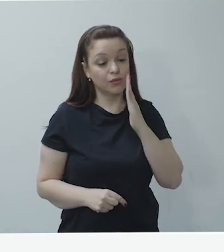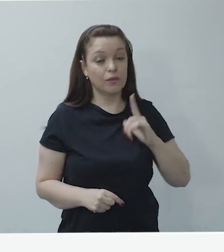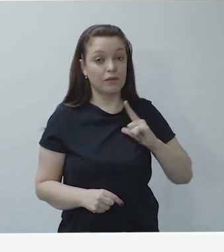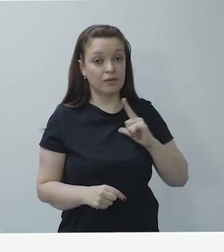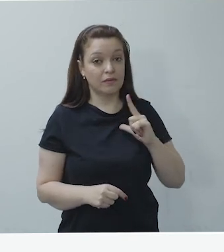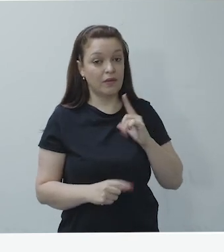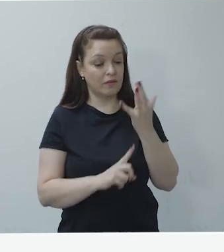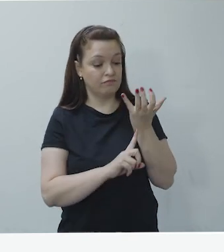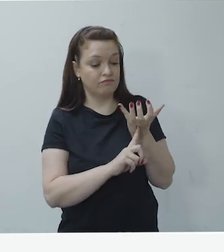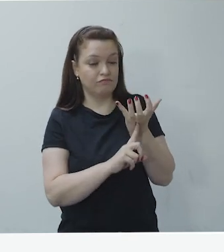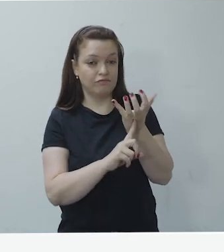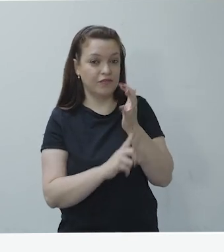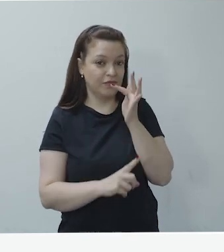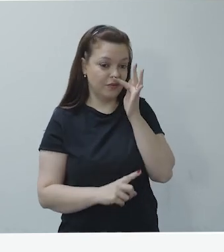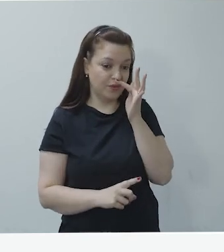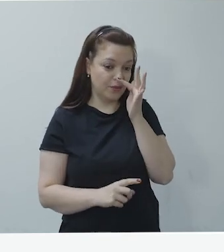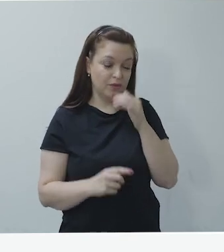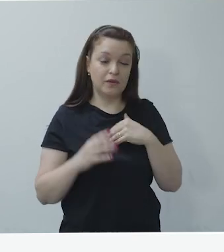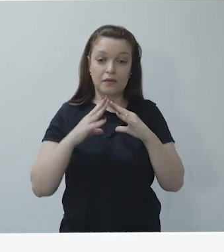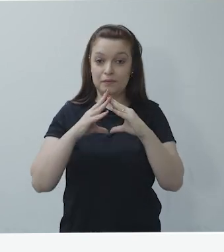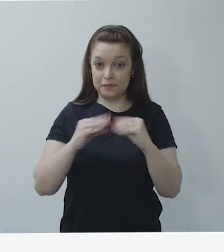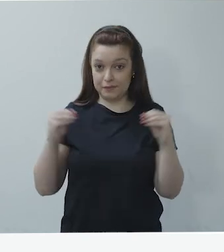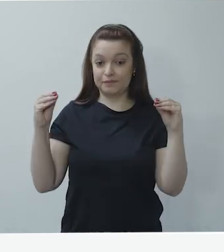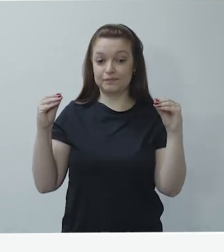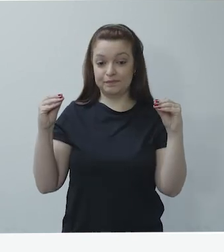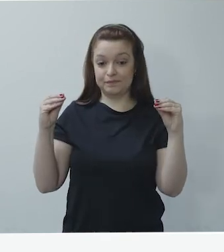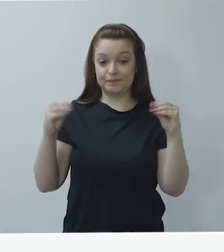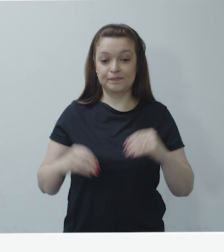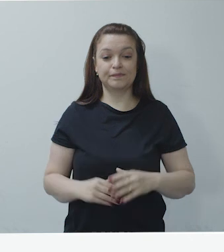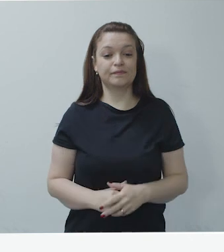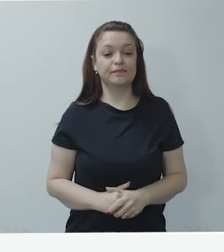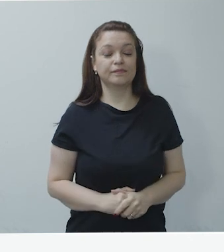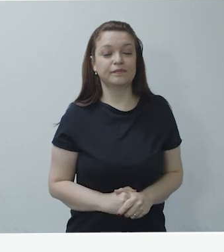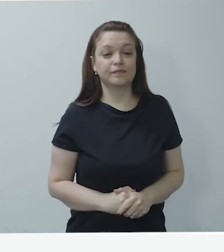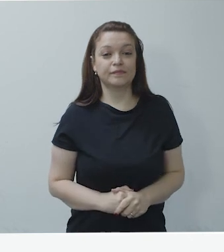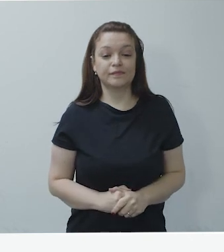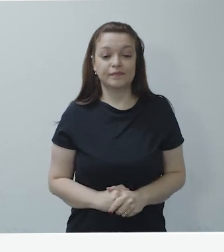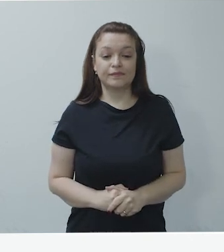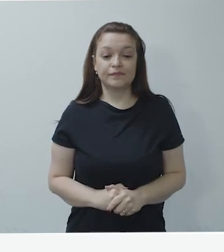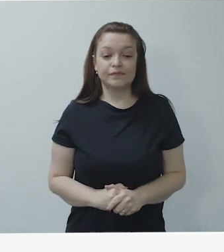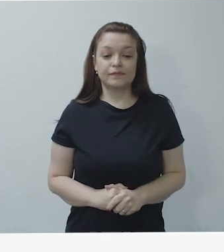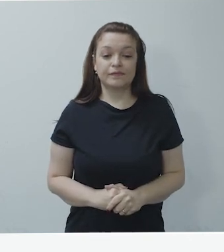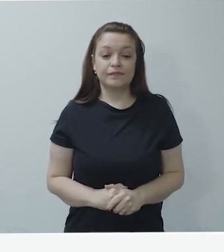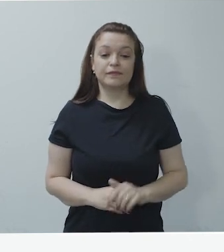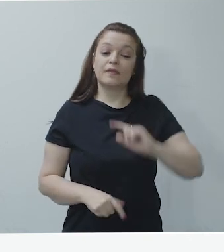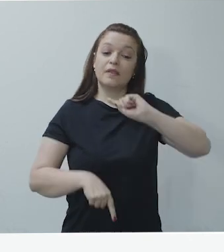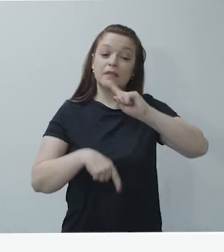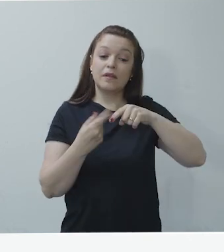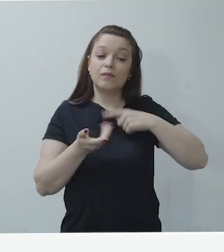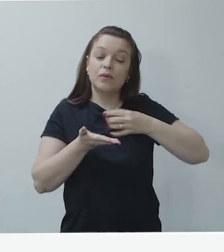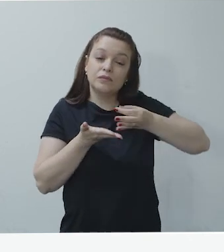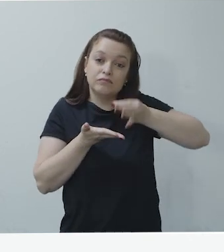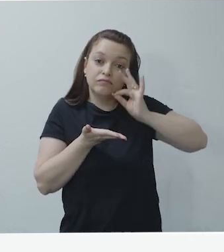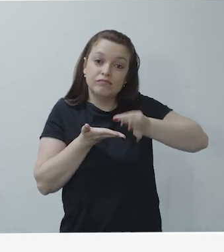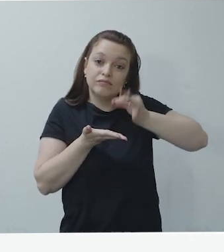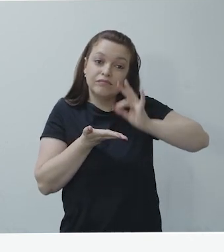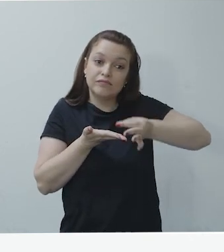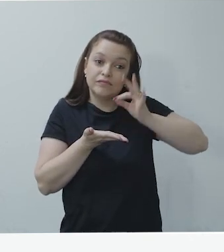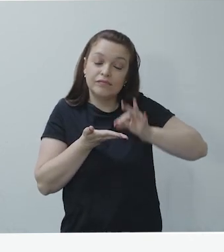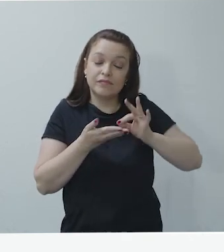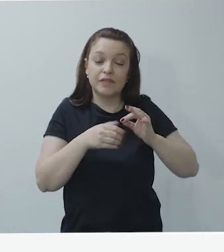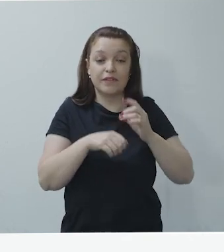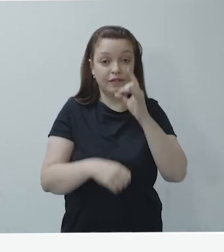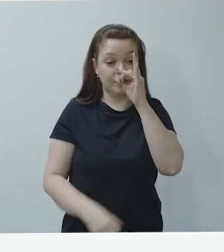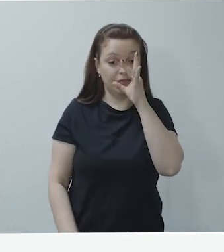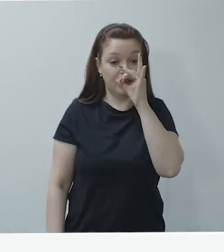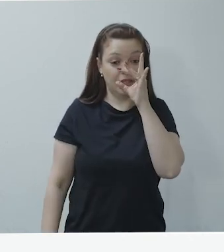primeira imagem nós temos uma flor azul e na segunda imagem a flor também sumiu. Depois nós temos a xícara do